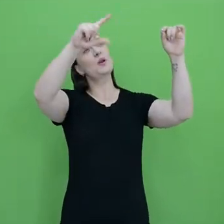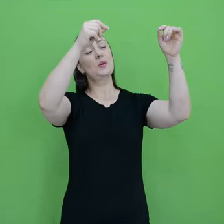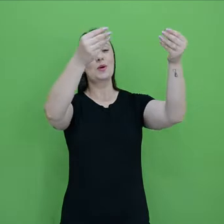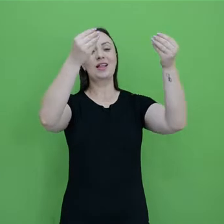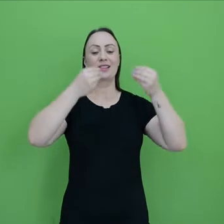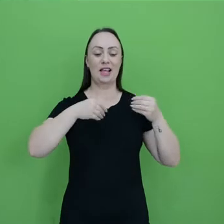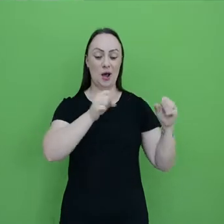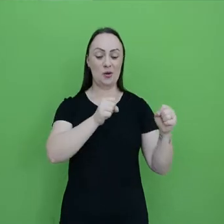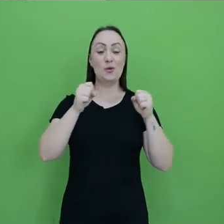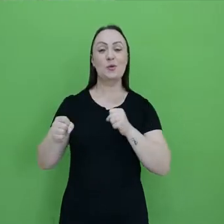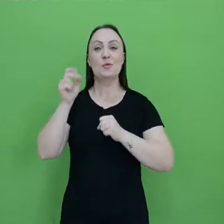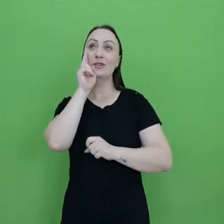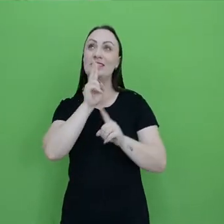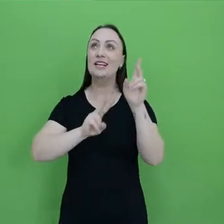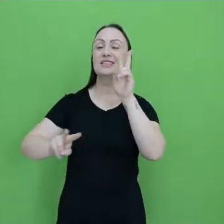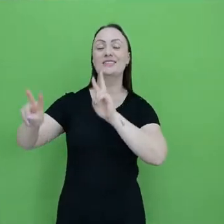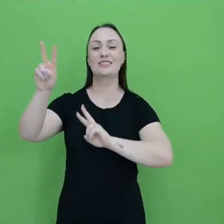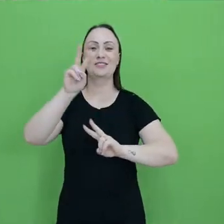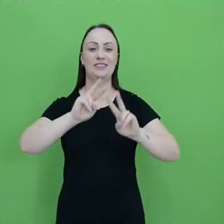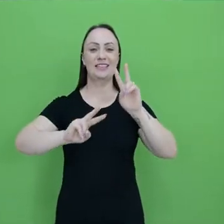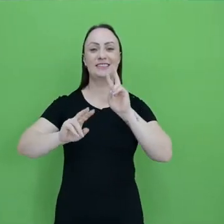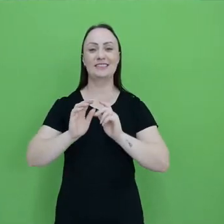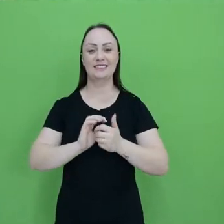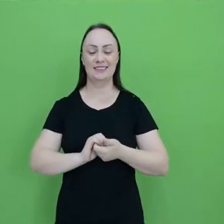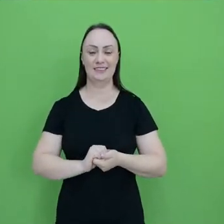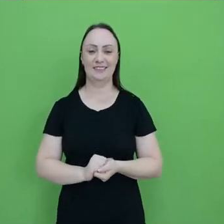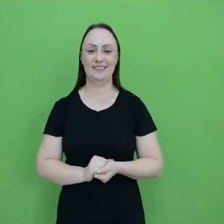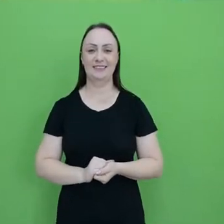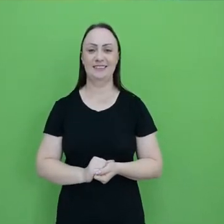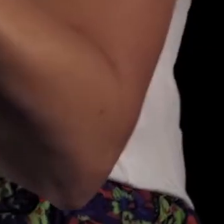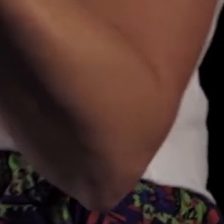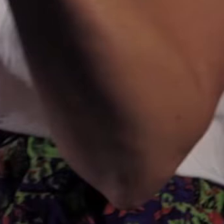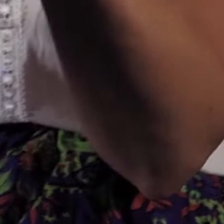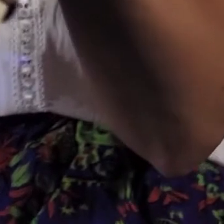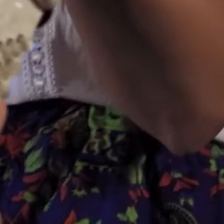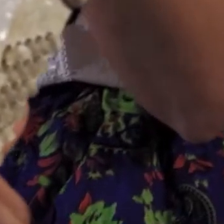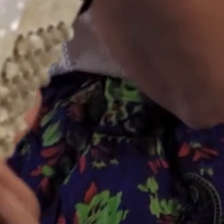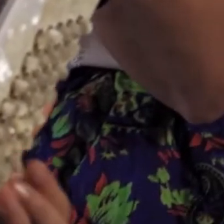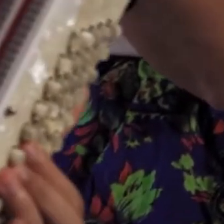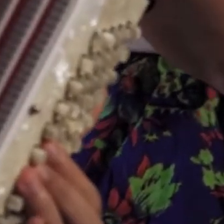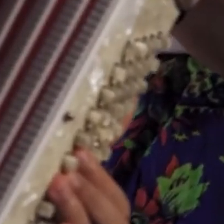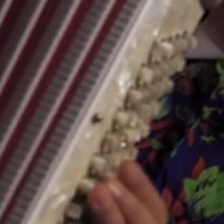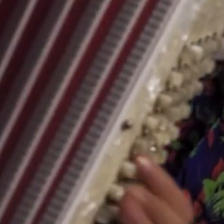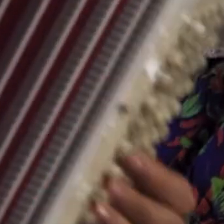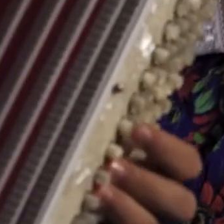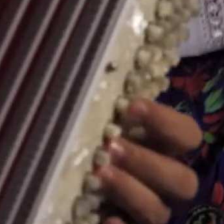vidência. Tela preta. Iva toca violino. Roger toca acordeão. Márcio toca um apito de